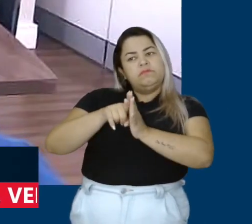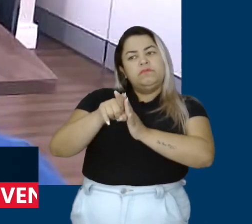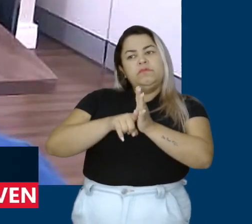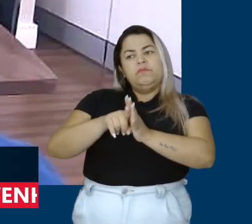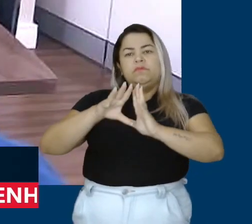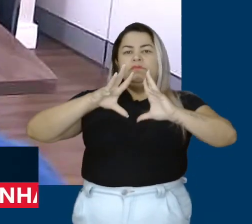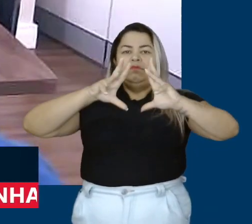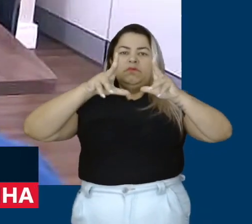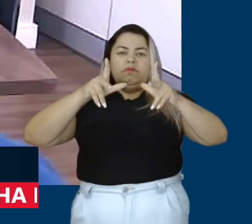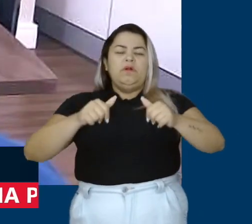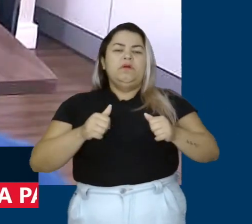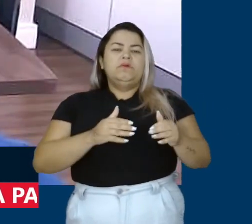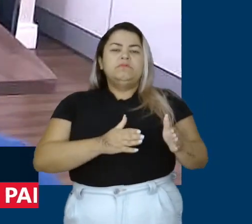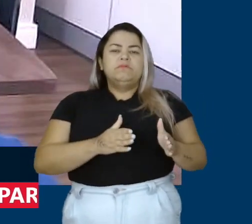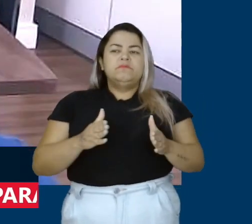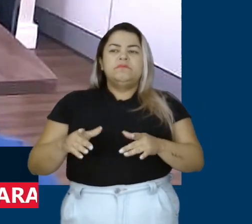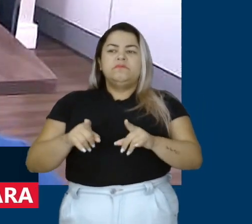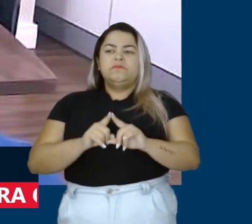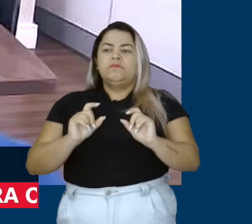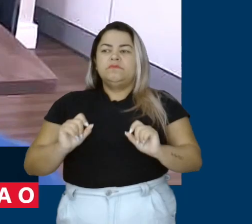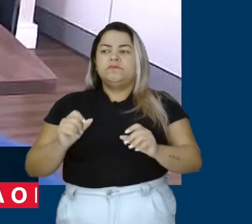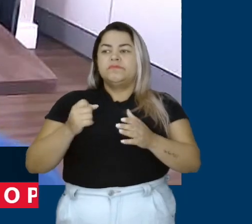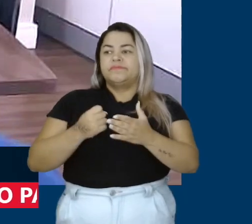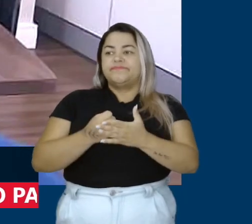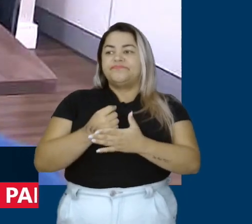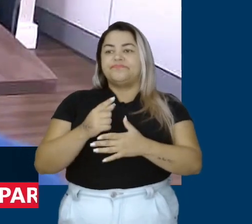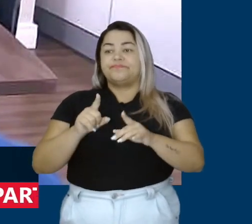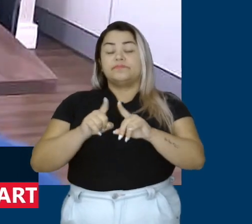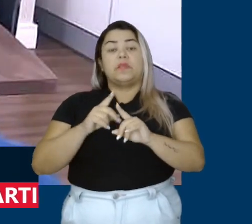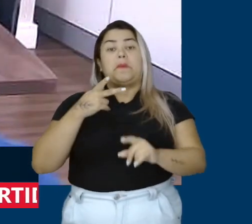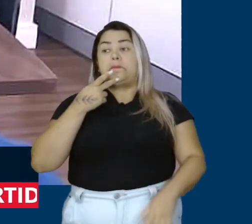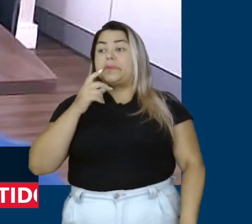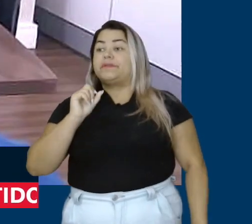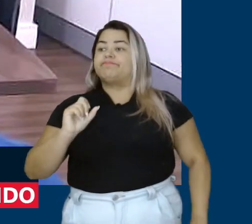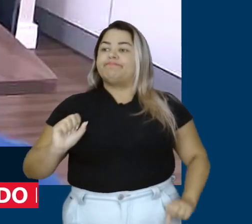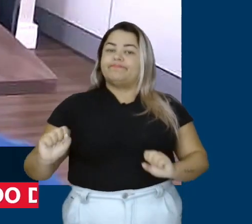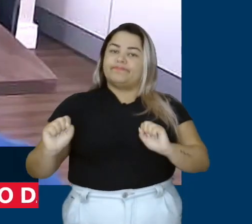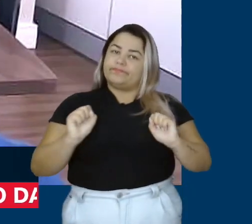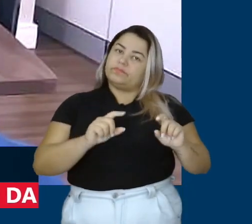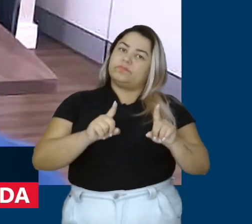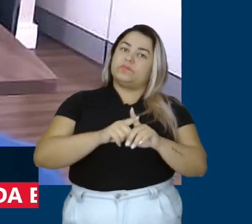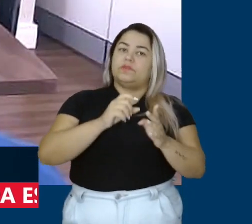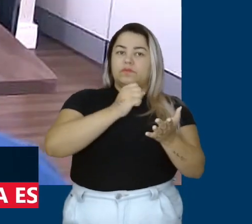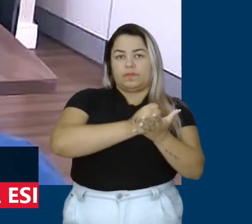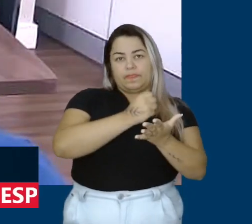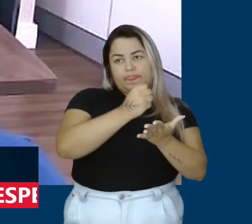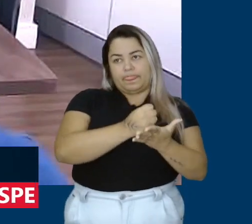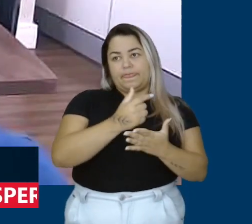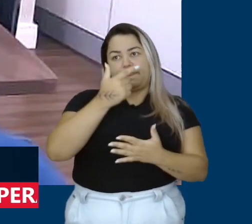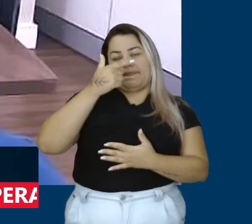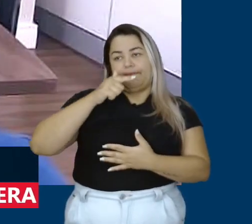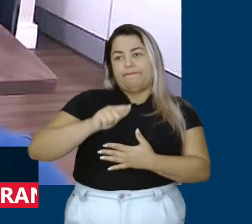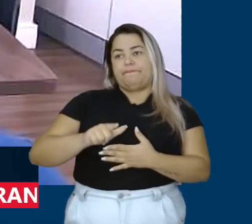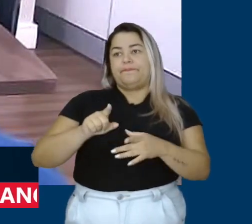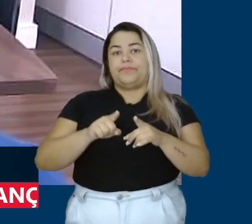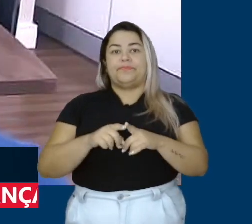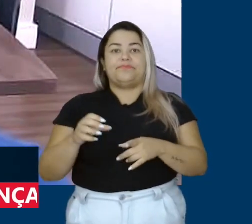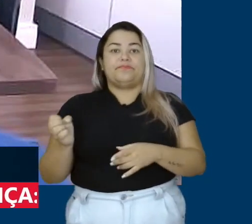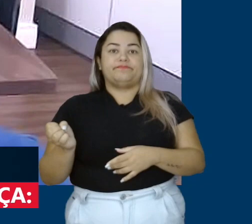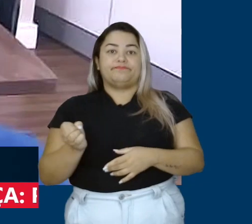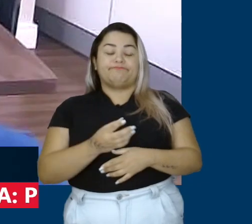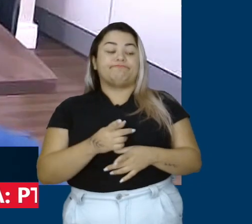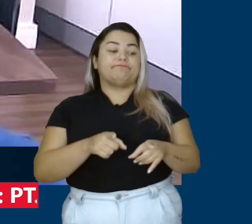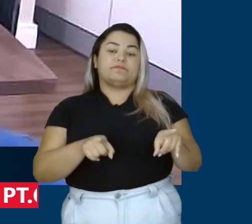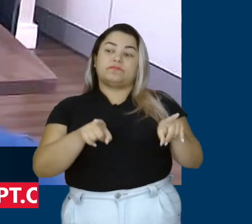de todos os processos, colocar em dia as prestações de conta para que a gente pudesse trabalhar na contratação, né, de novos